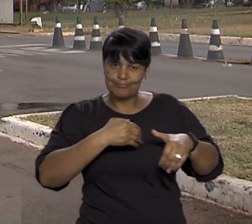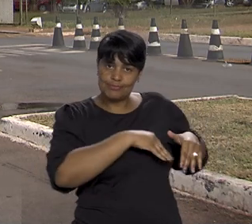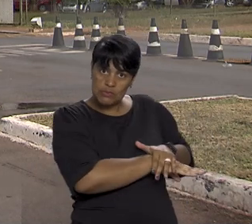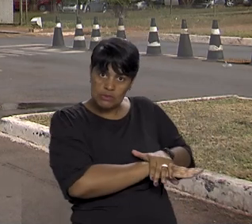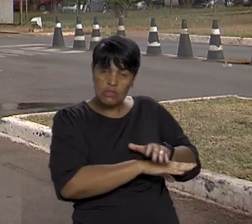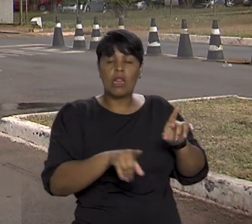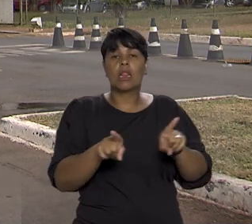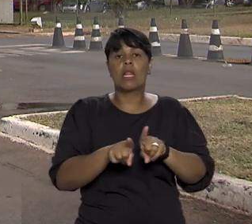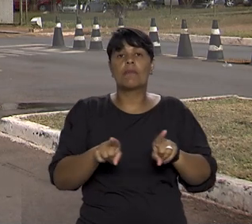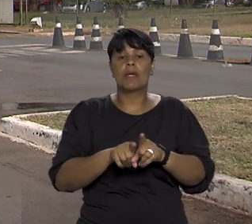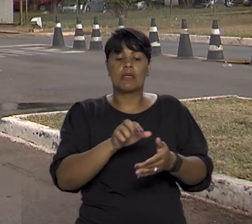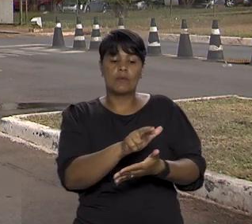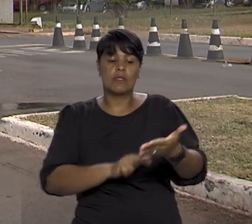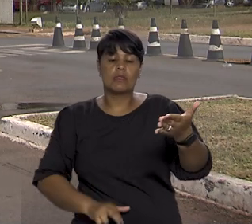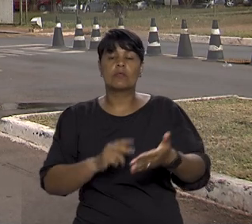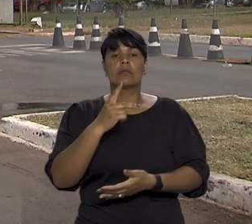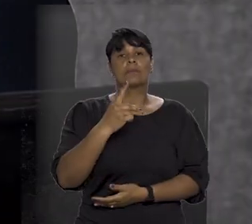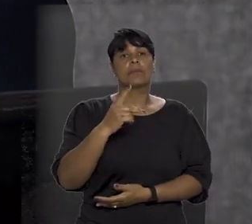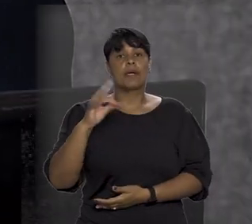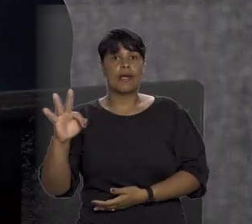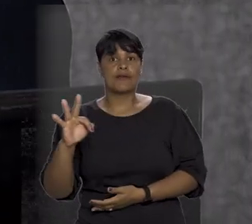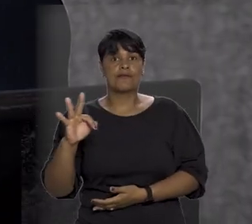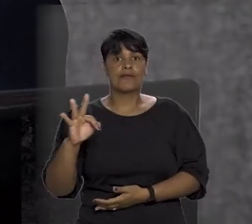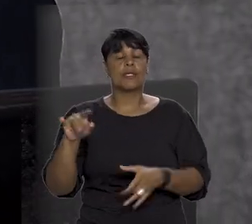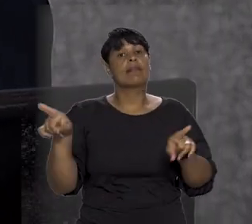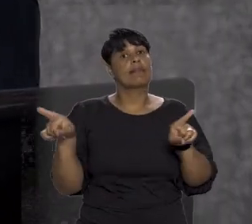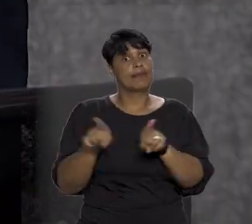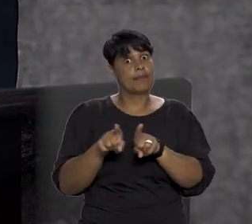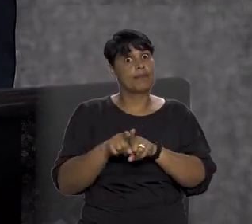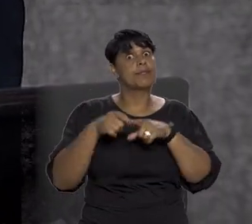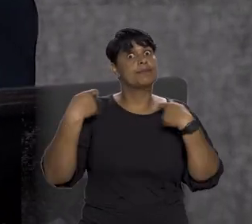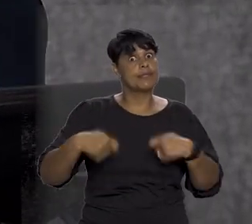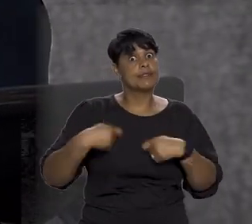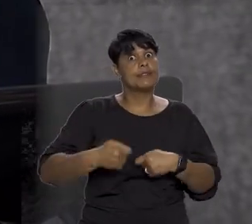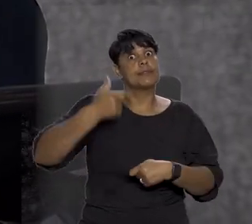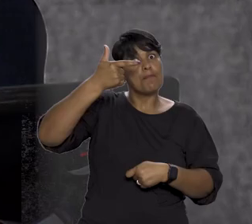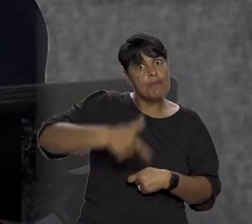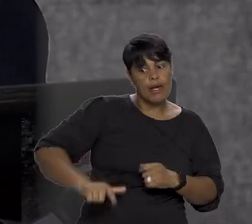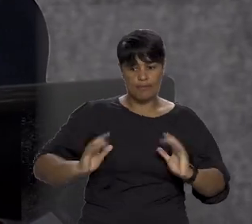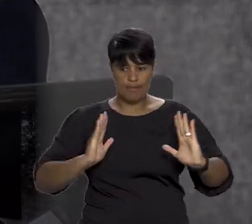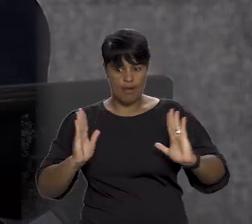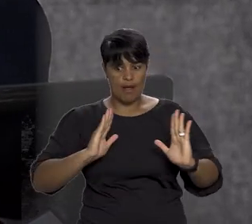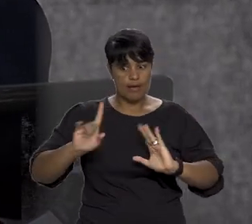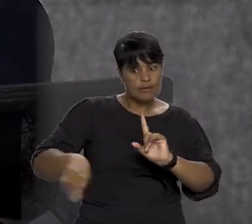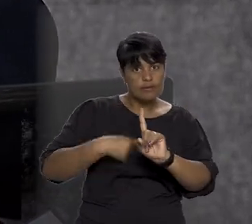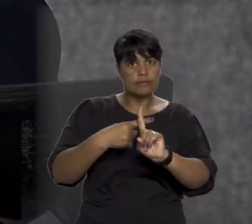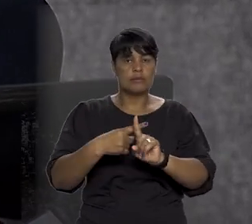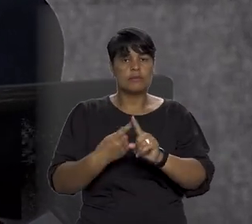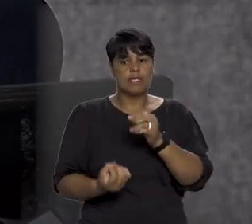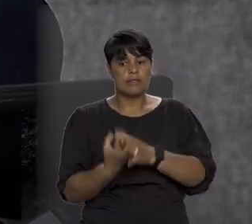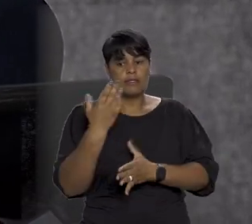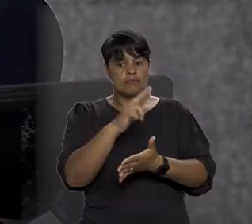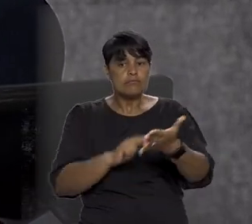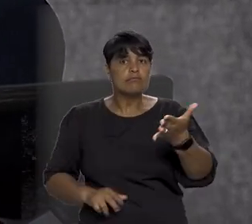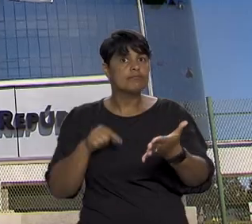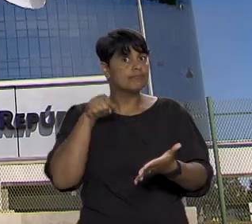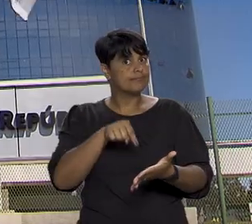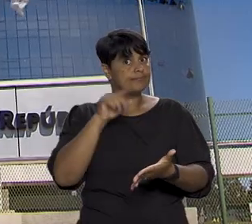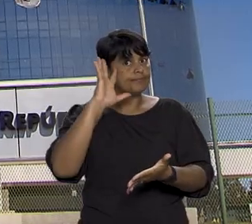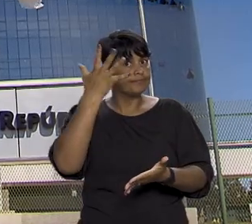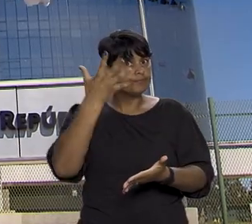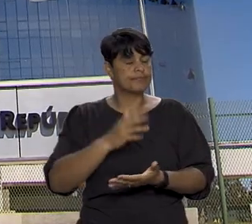relatório da Polícia Federal sobre as provas além de ter sido solicitado mais prazo para elaboração do relatório conclusivo